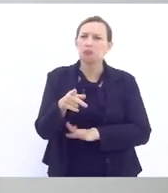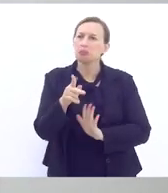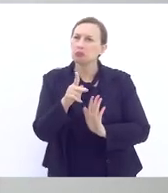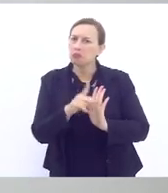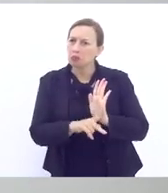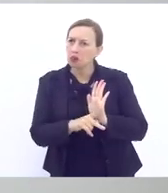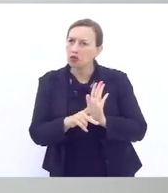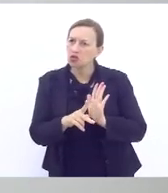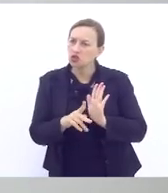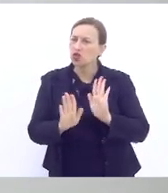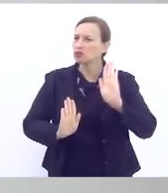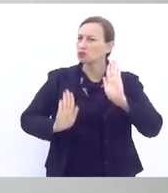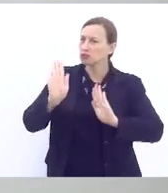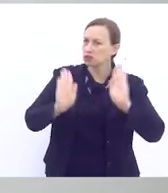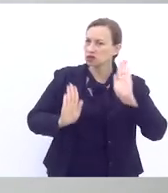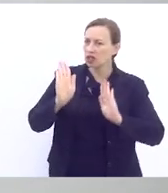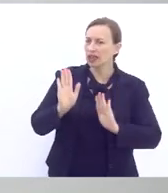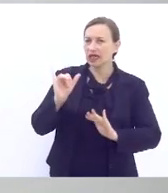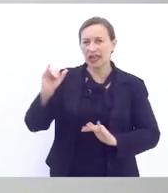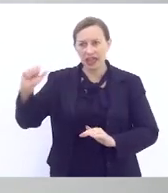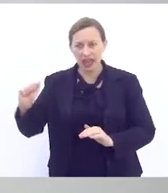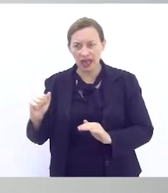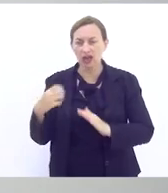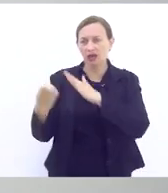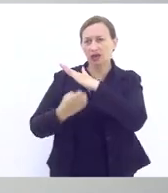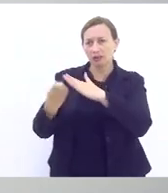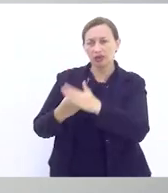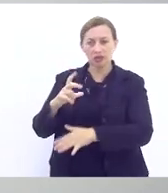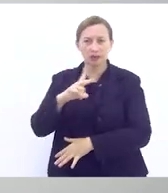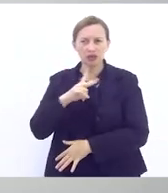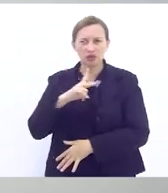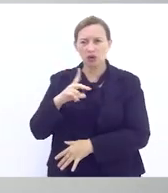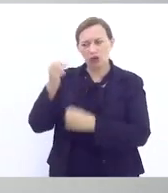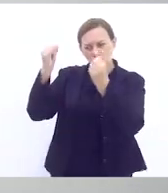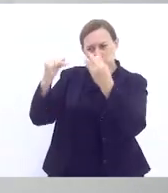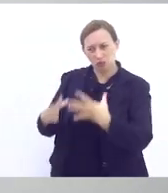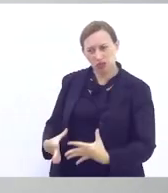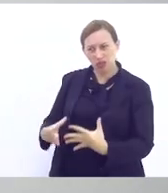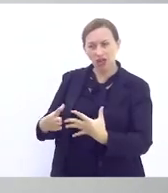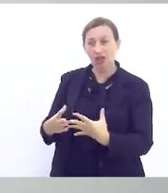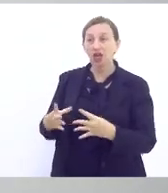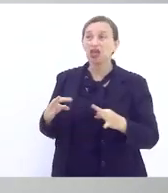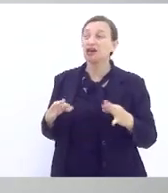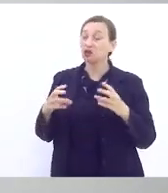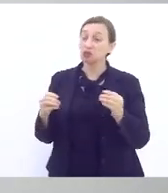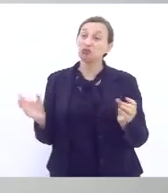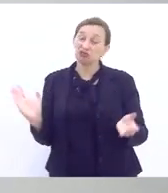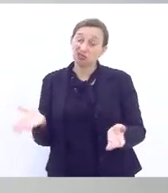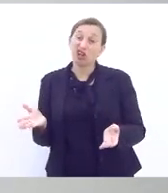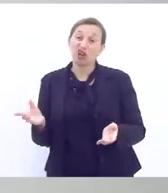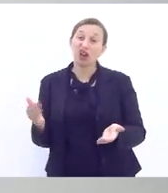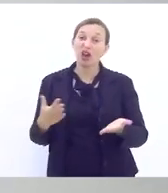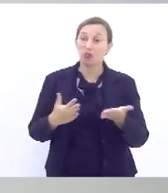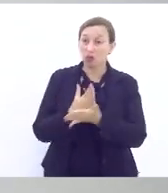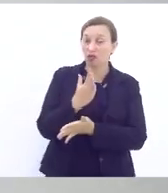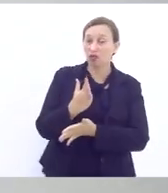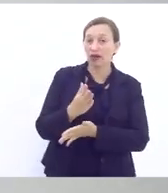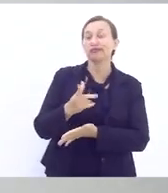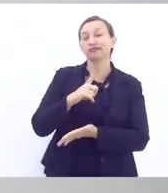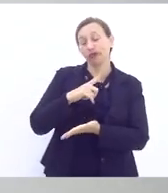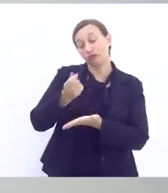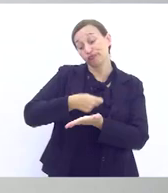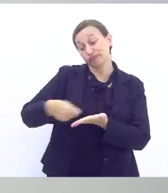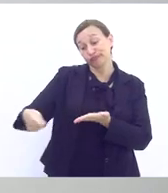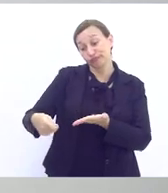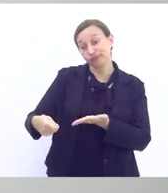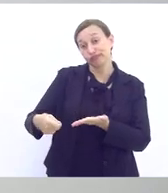licitado pelo ineb uma empresa privada Cheguei né expliquei enfim como já tava tudo feita aprovado alguém assinou que